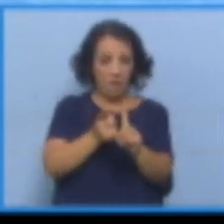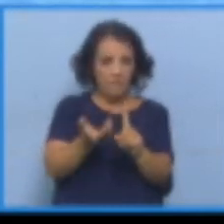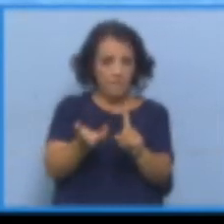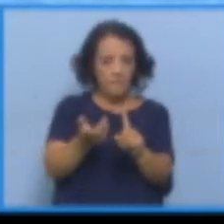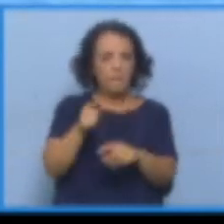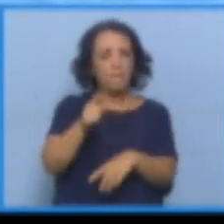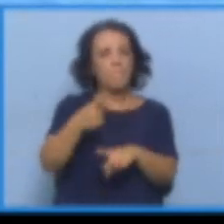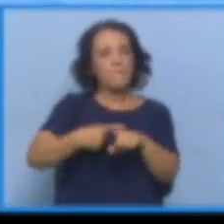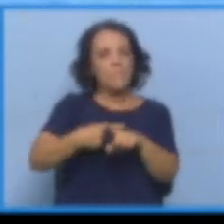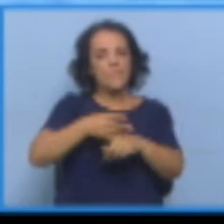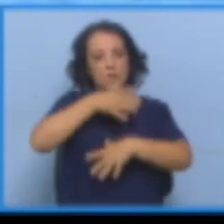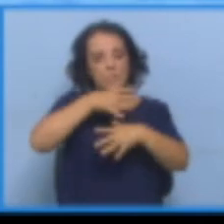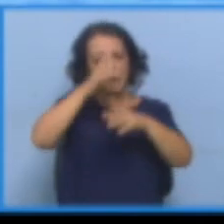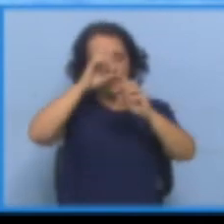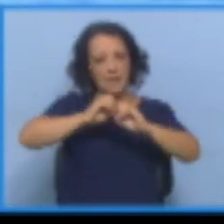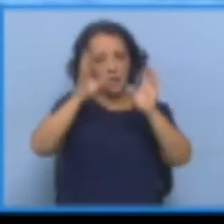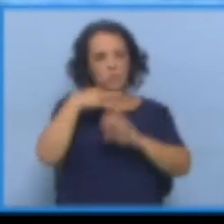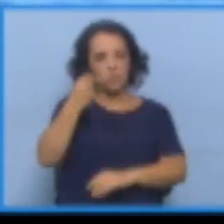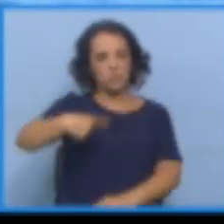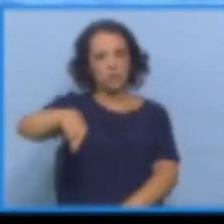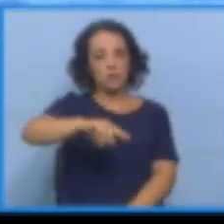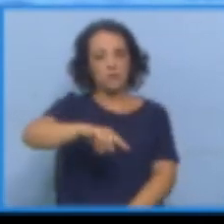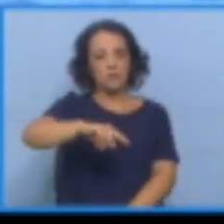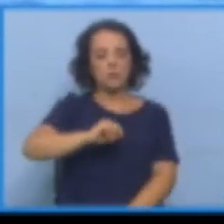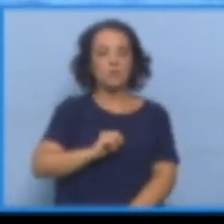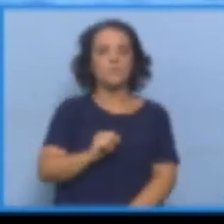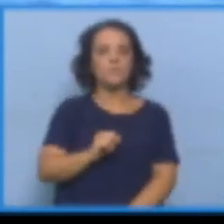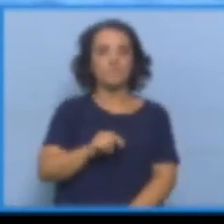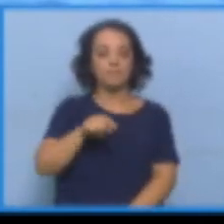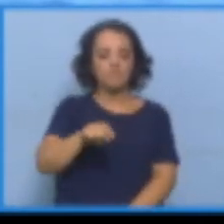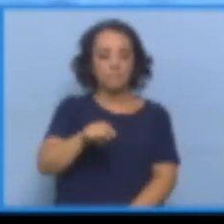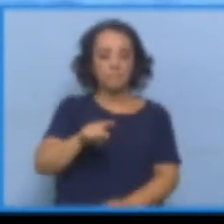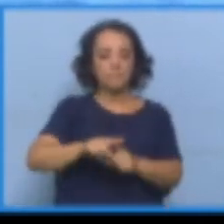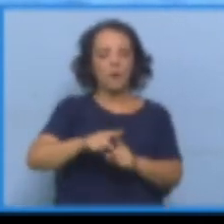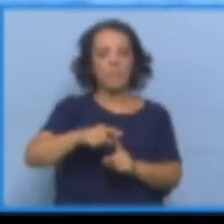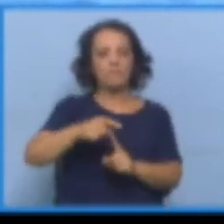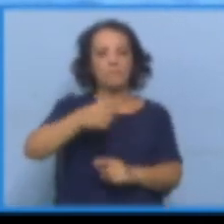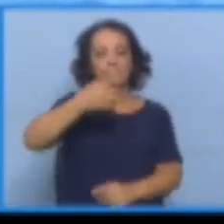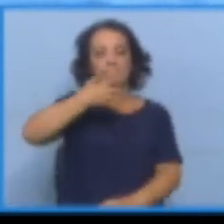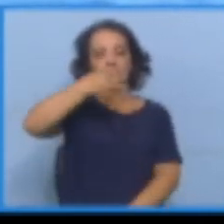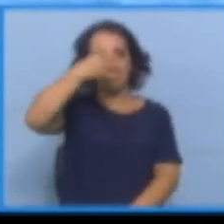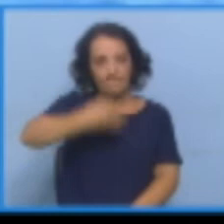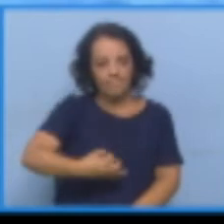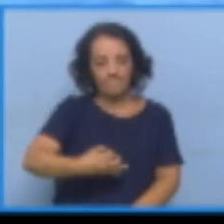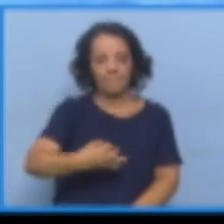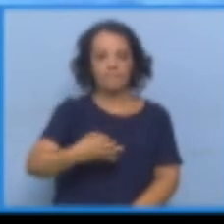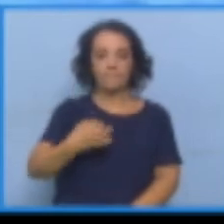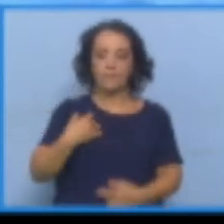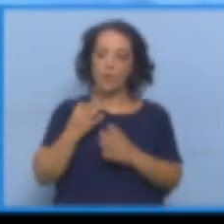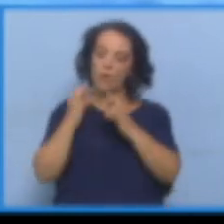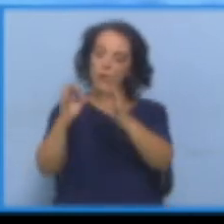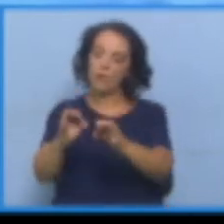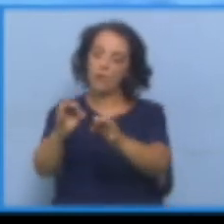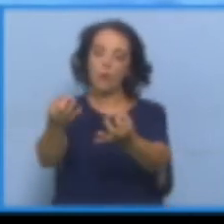interessante desmistificar aos jovens é que este compromisso, esta fidelidade, esta entrega um ao outro, não é? Que